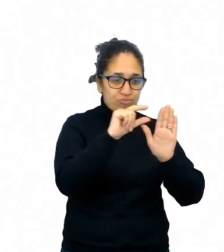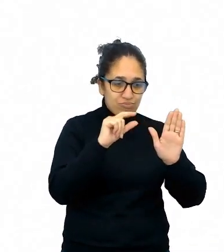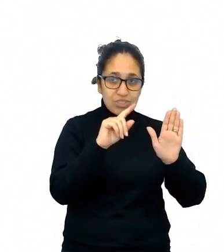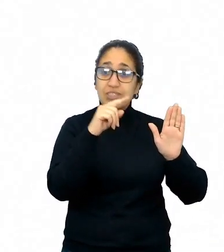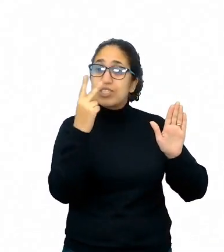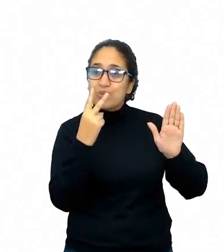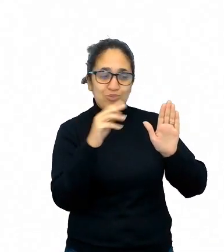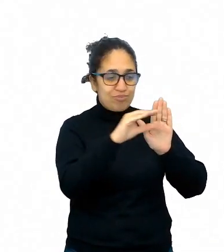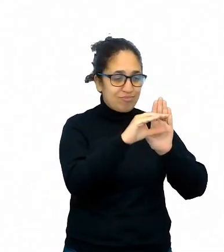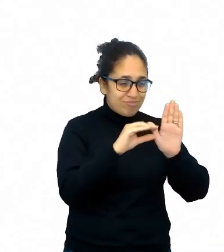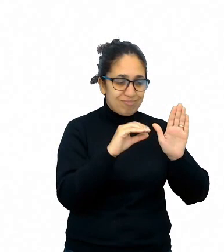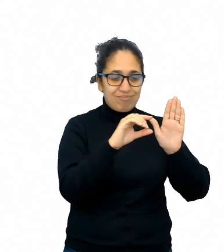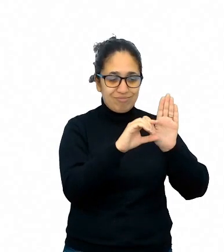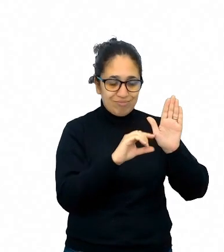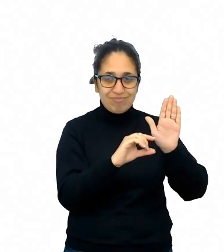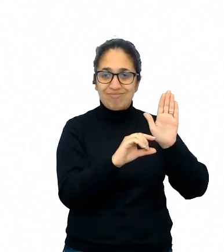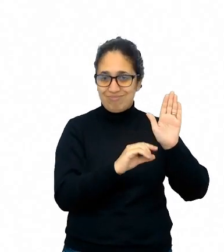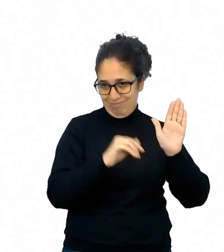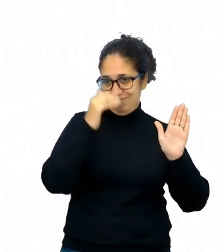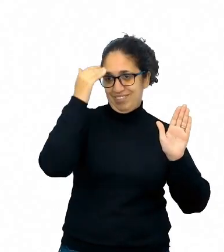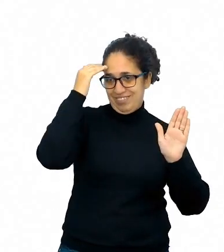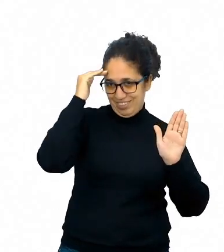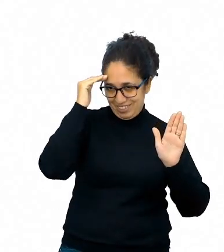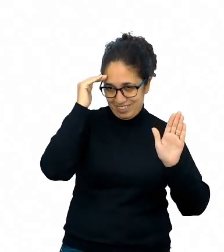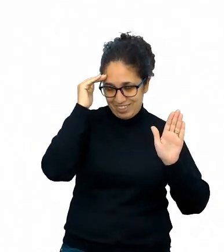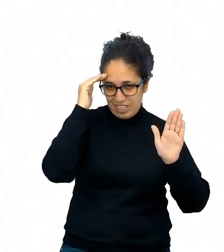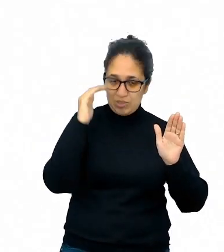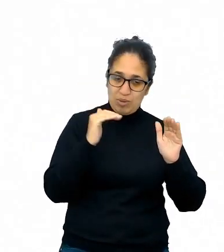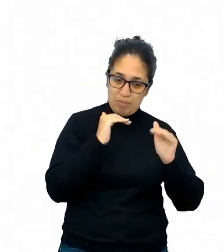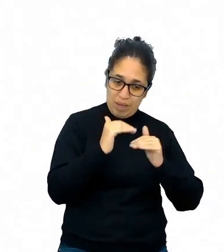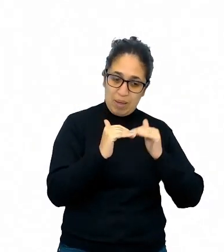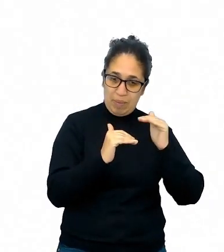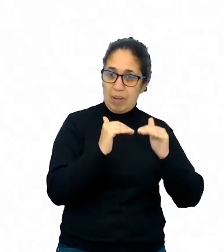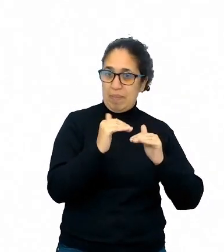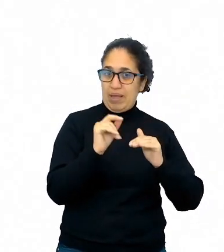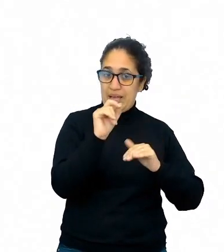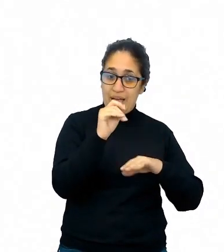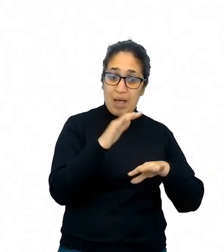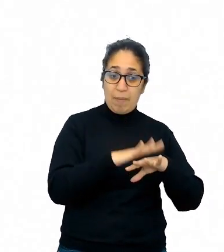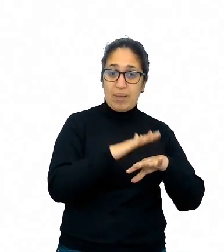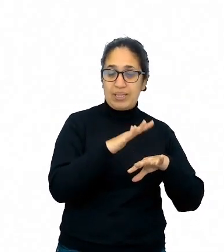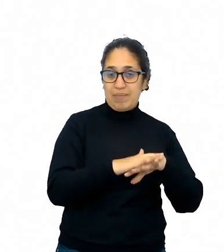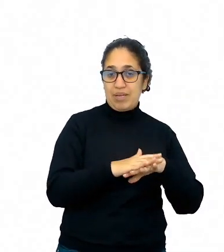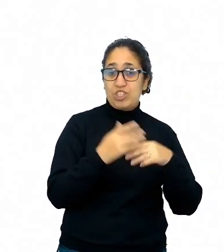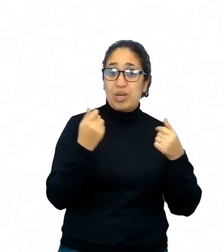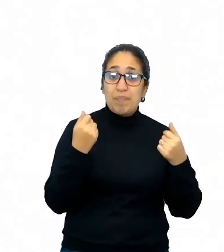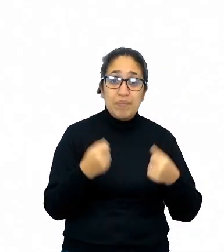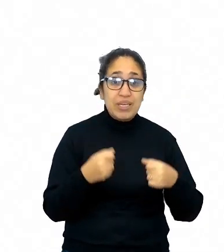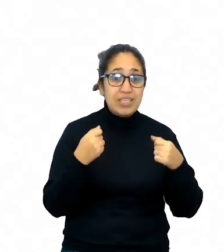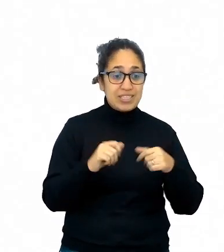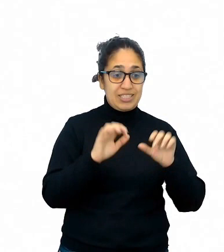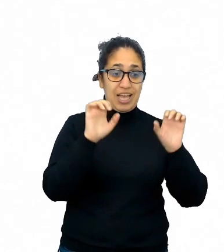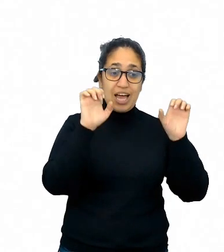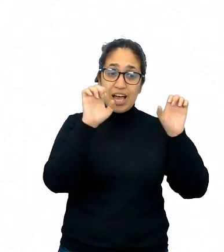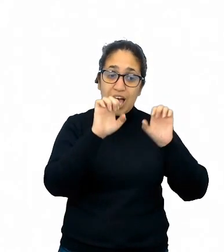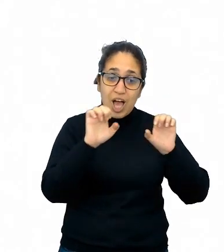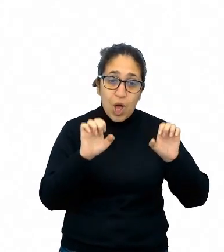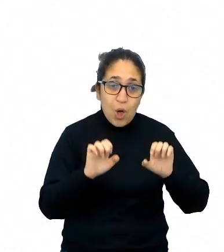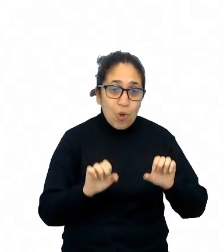E depois, né? Entendendo, né, que a matemática ela precisa dessa estrutura